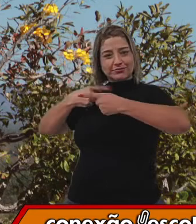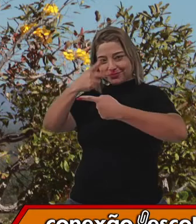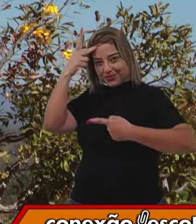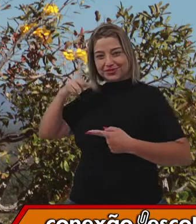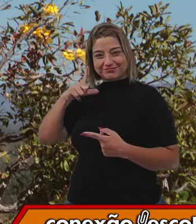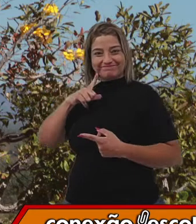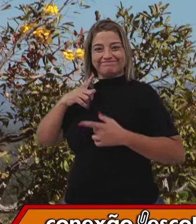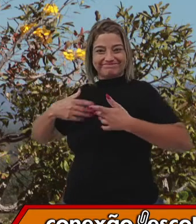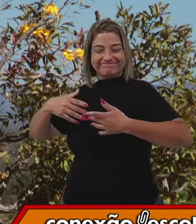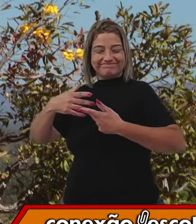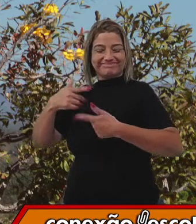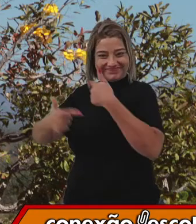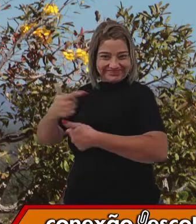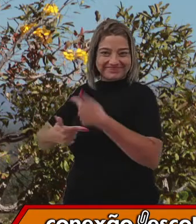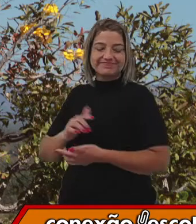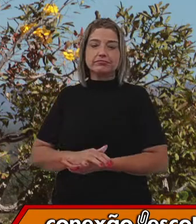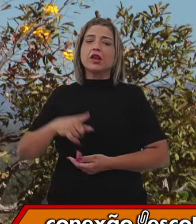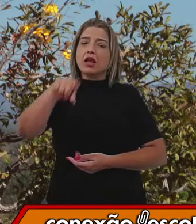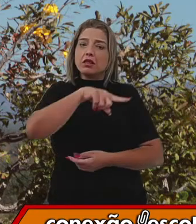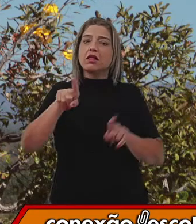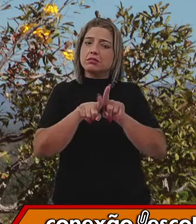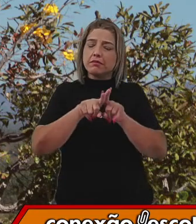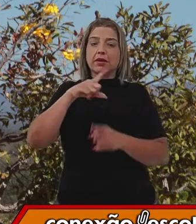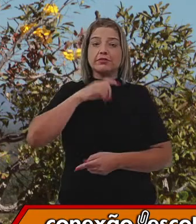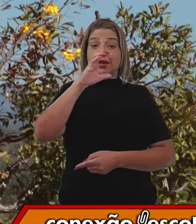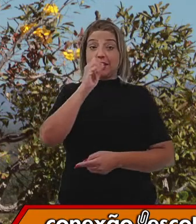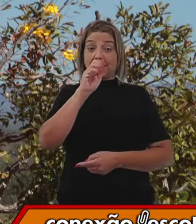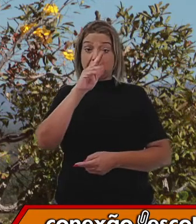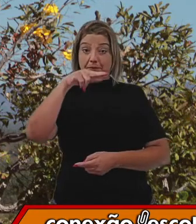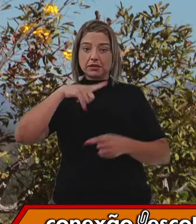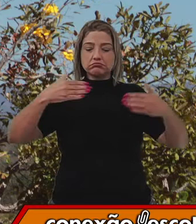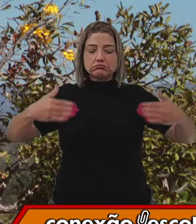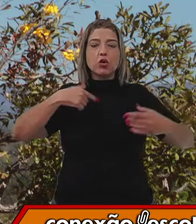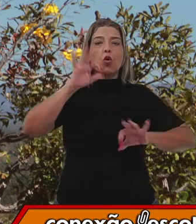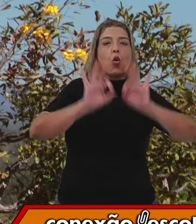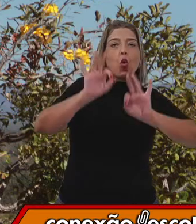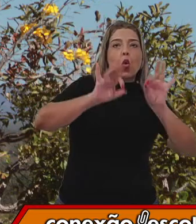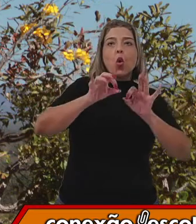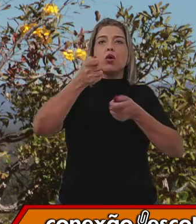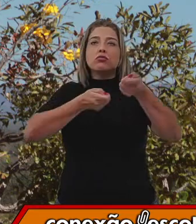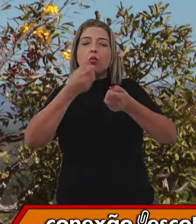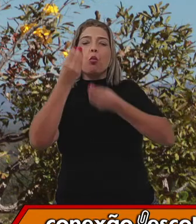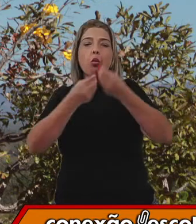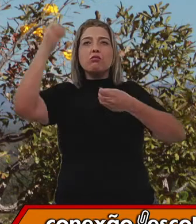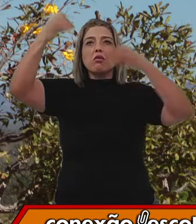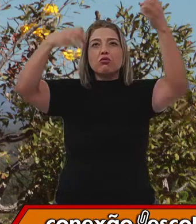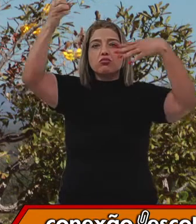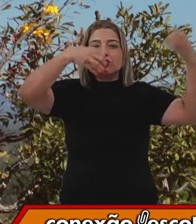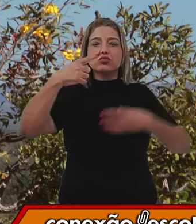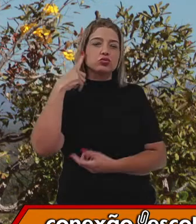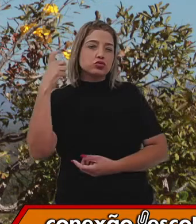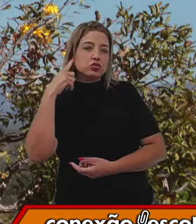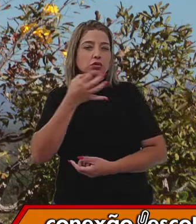uma cabine na qual técnicos controlam a iluminação e o sistema de som. Mas será que os artistas,